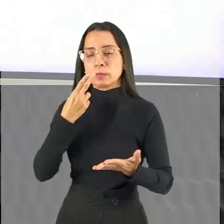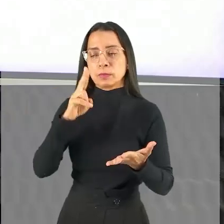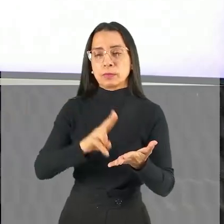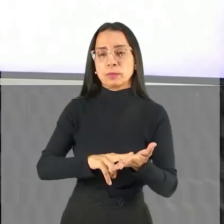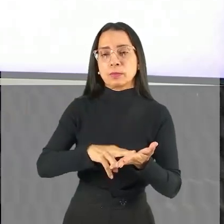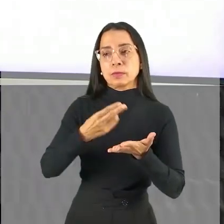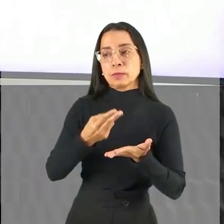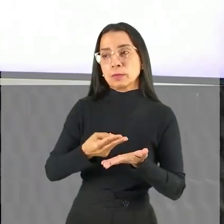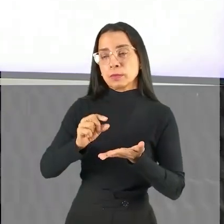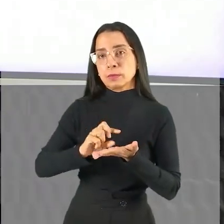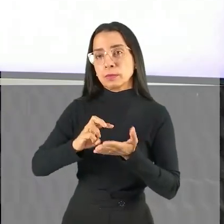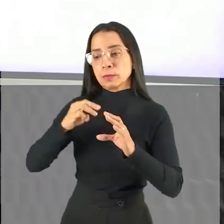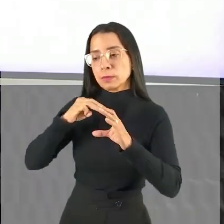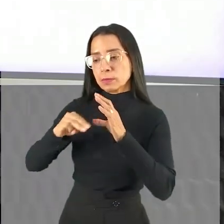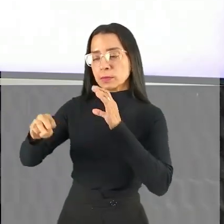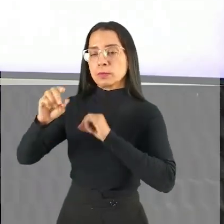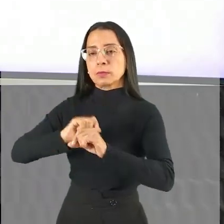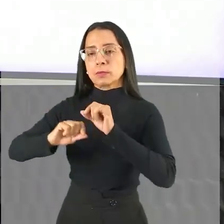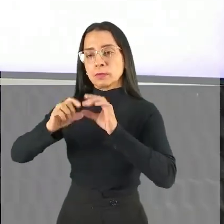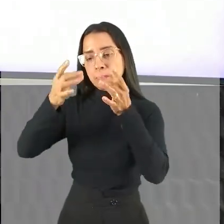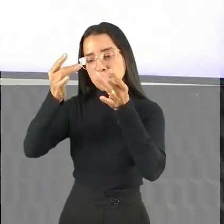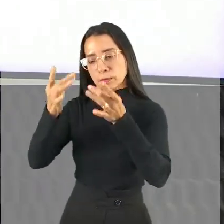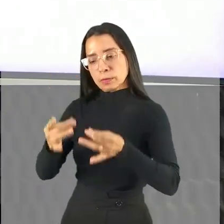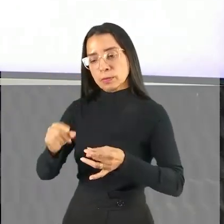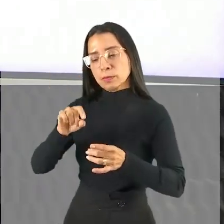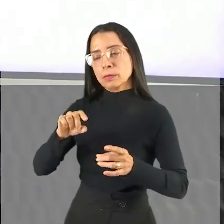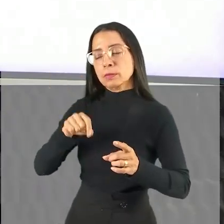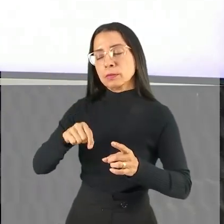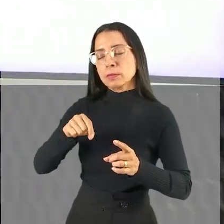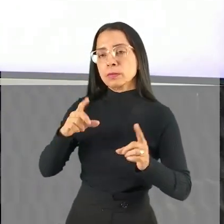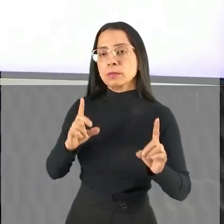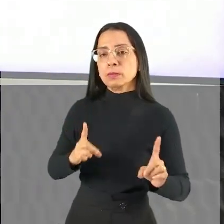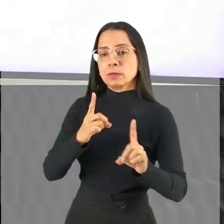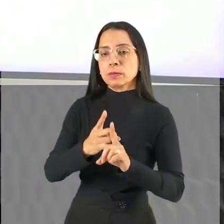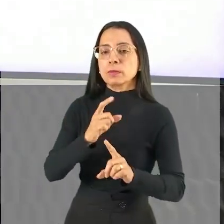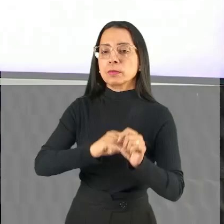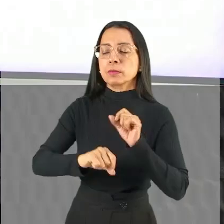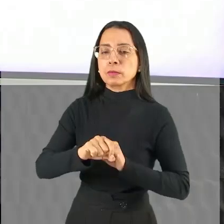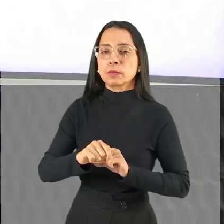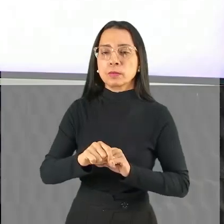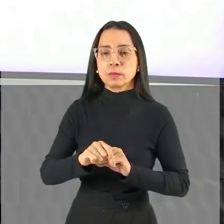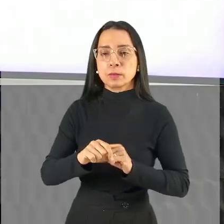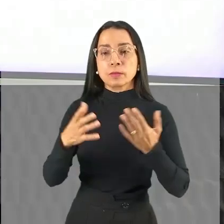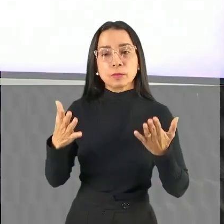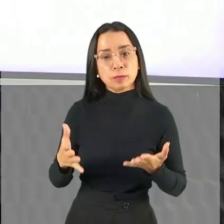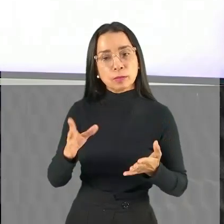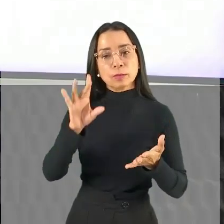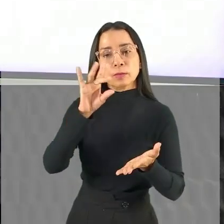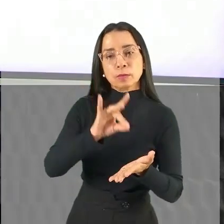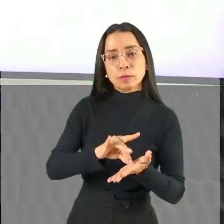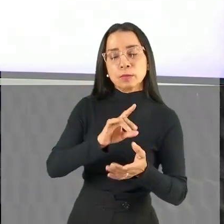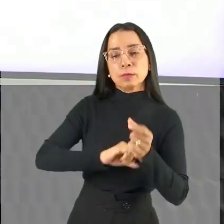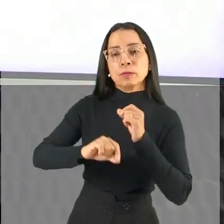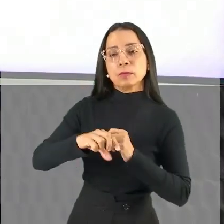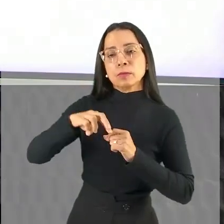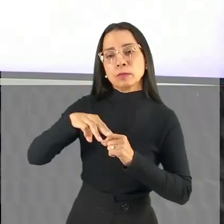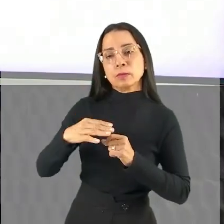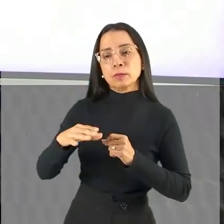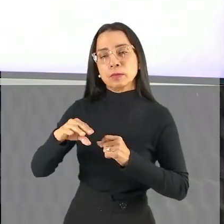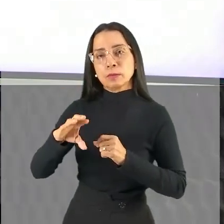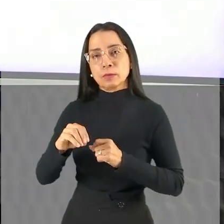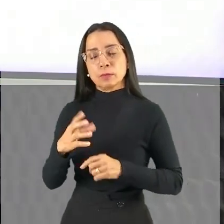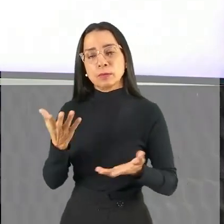é enviada para descrever o que ele encontrou aqui, né, beleza. Mas, efetivamente, com Martim Afonso de Souza, que vai haver